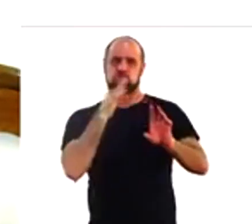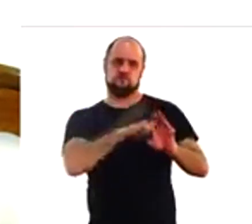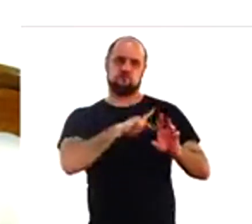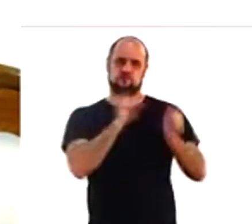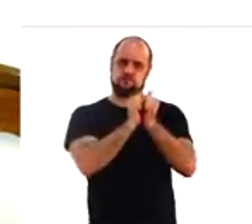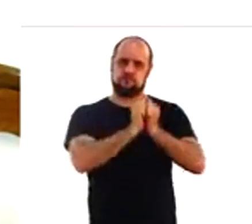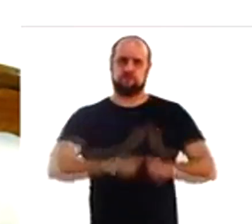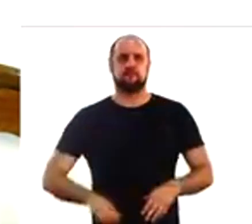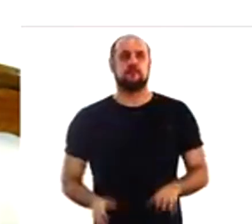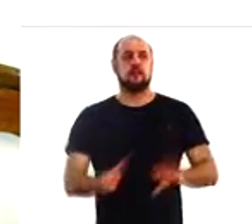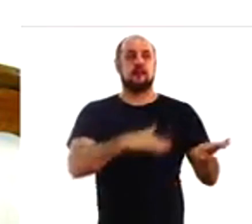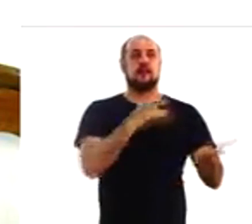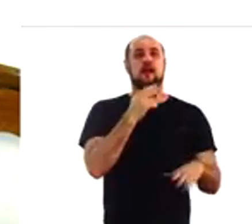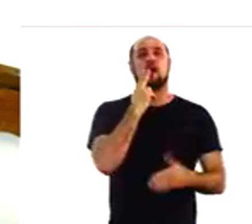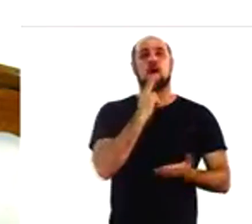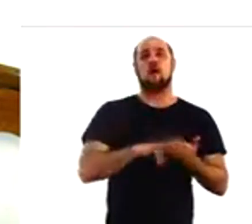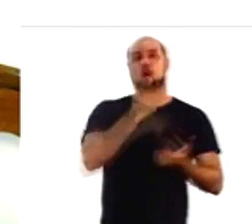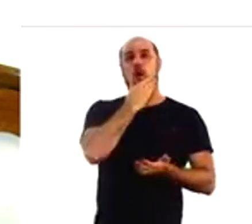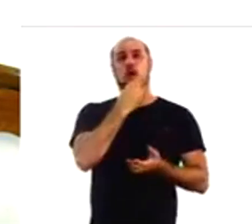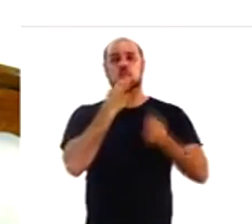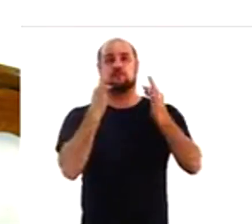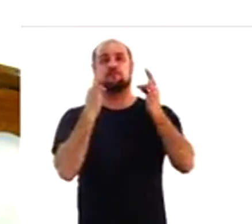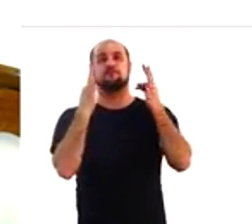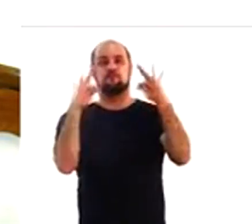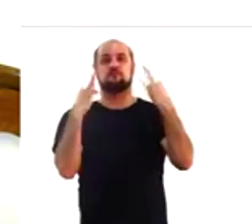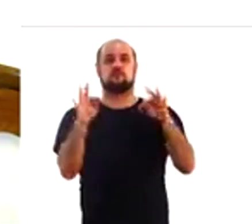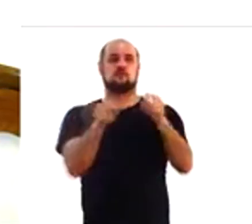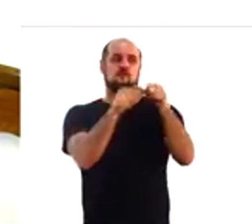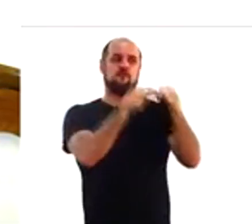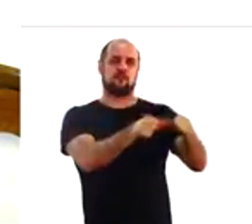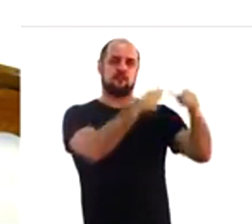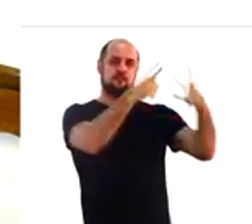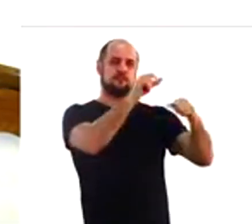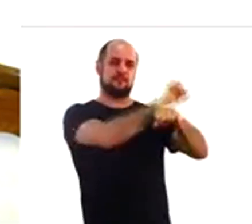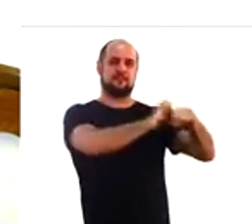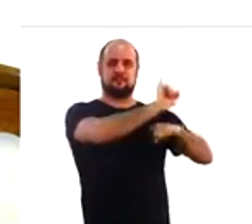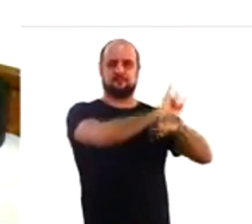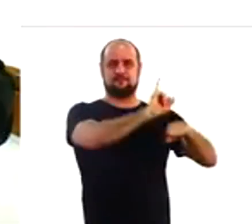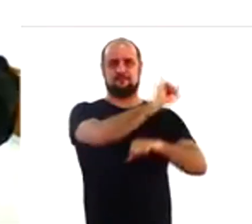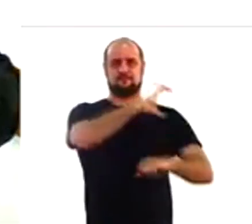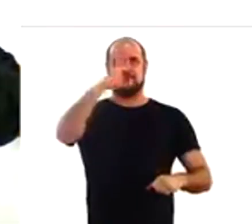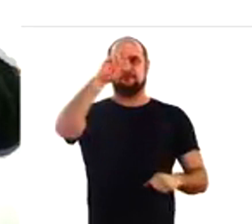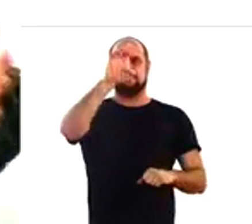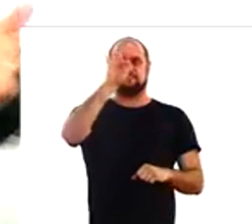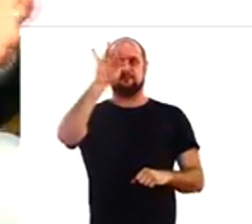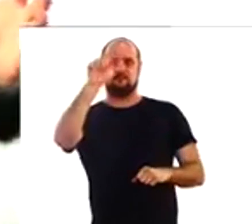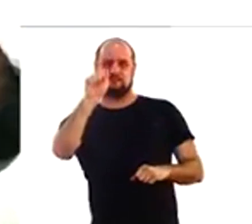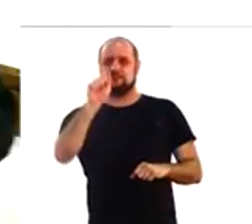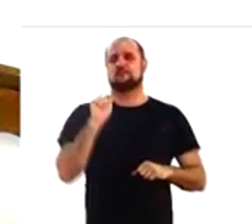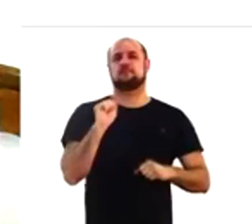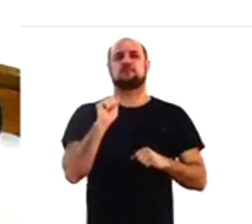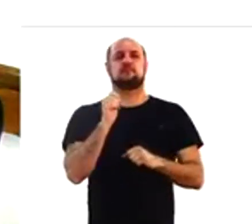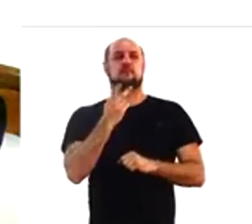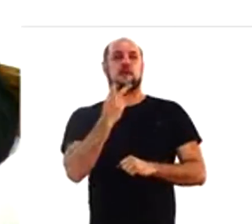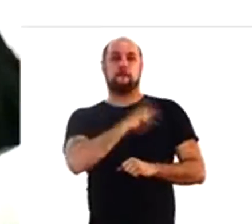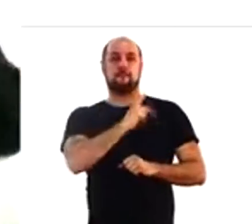Tito havia ficado numa ilha, a ilha de Creta, e Paulo queria que Tito firmasse aquela